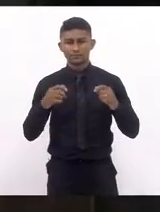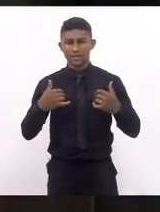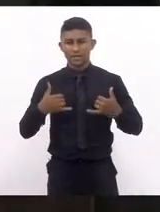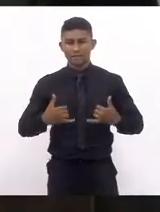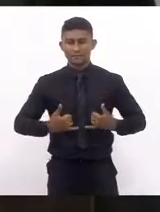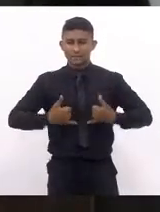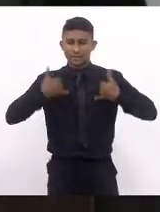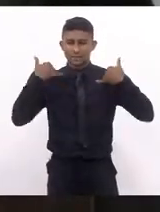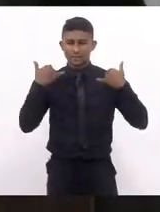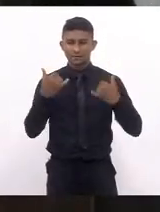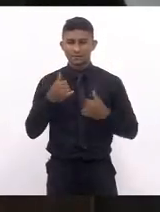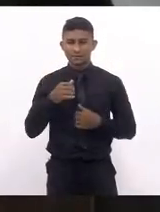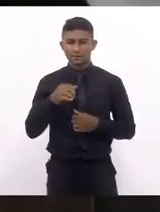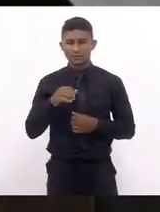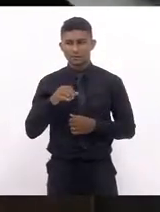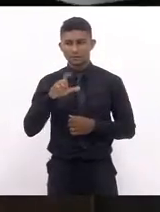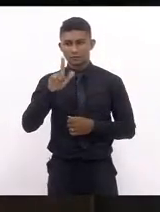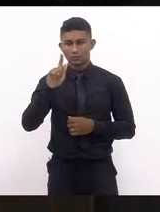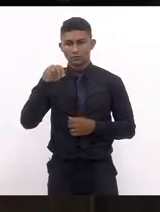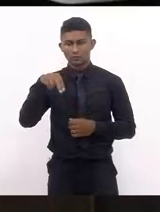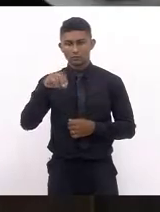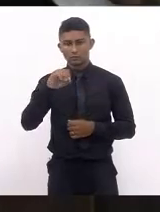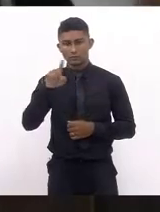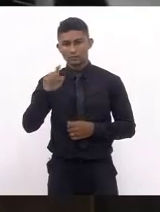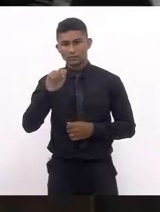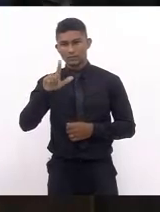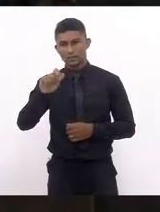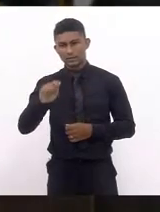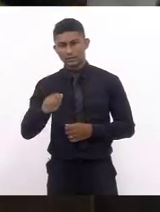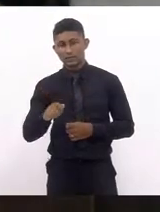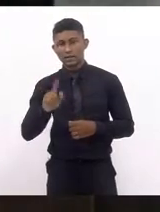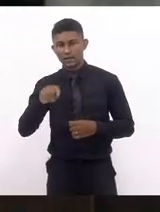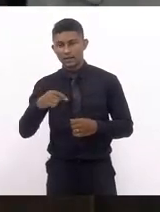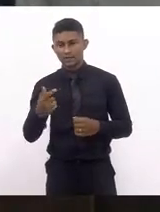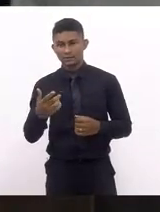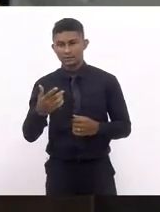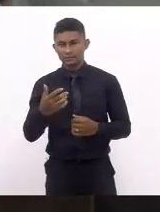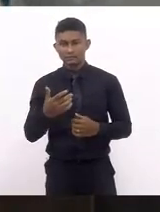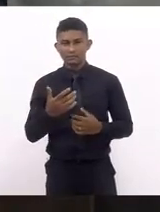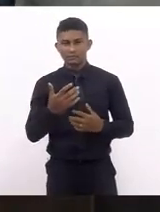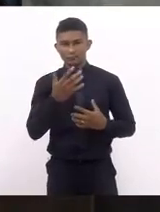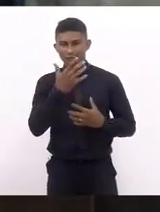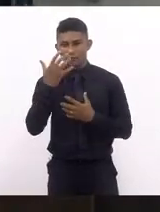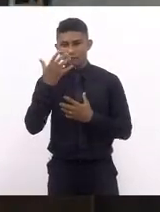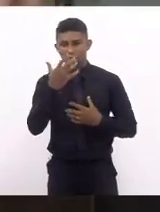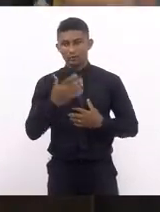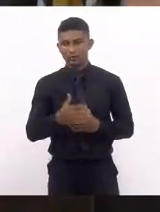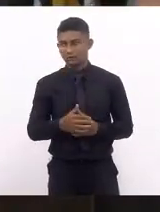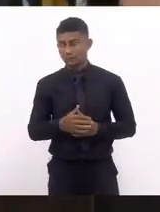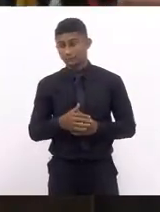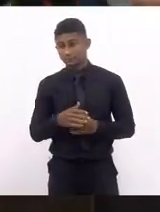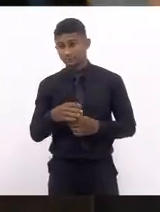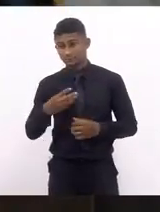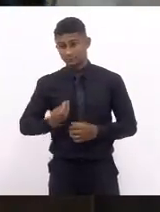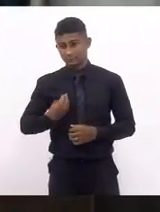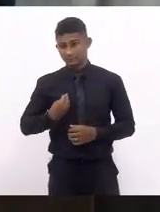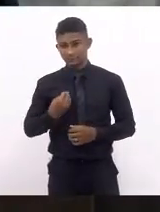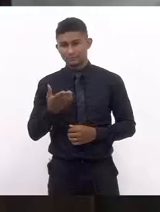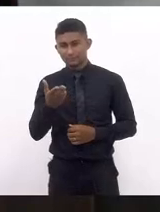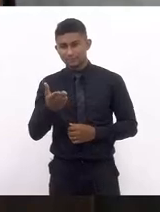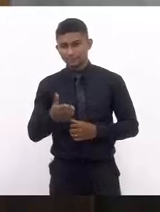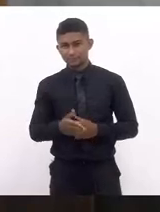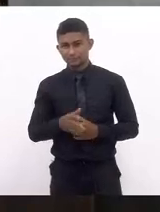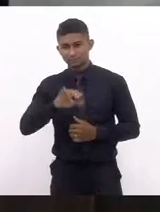do Rei do Baião Luiz Gonzaga foi realizado o projeto Primavera do Forró concebido como evento presencial no Teatro João Caetano